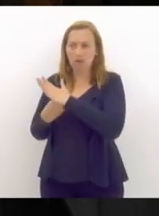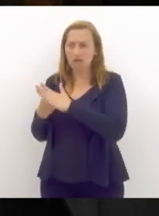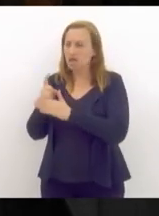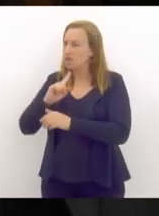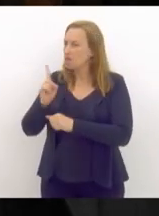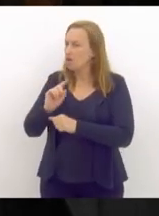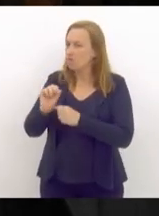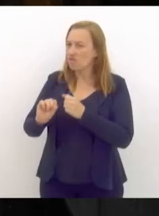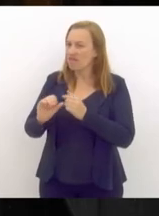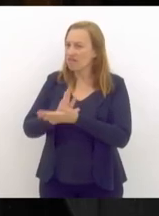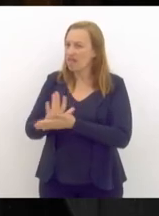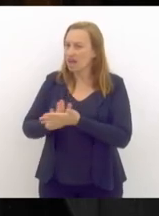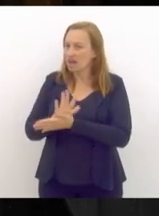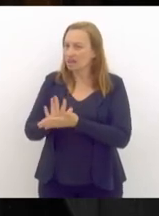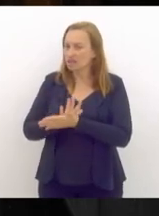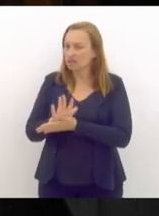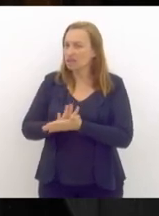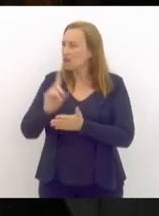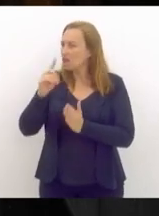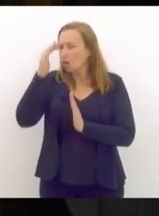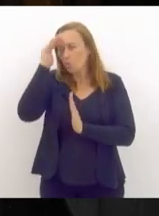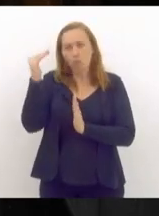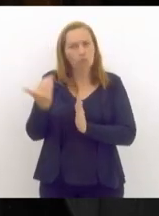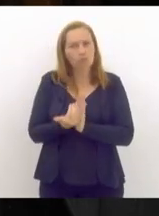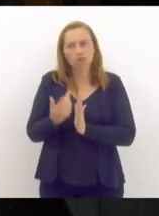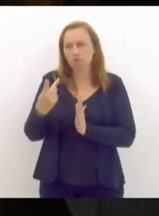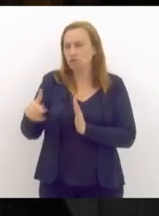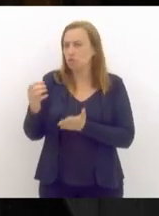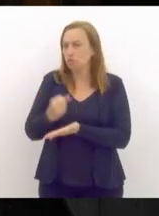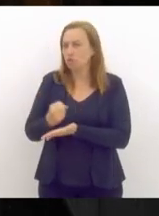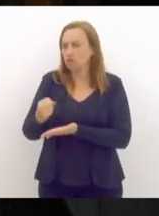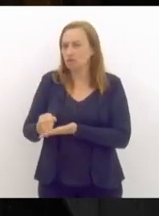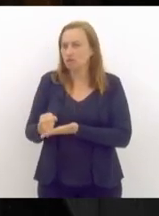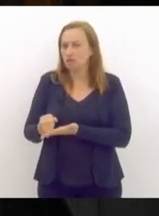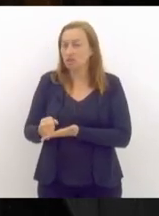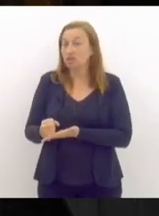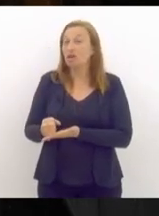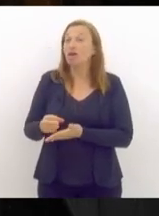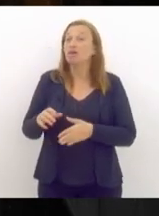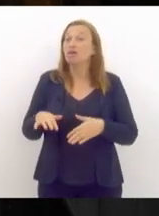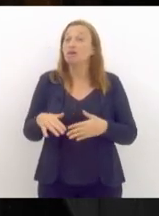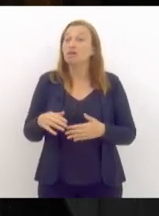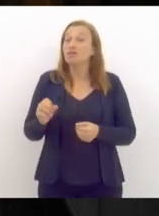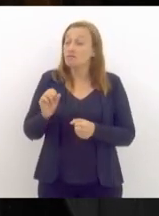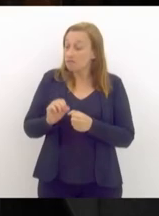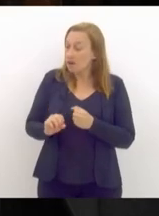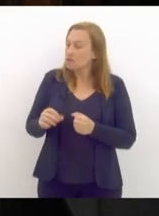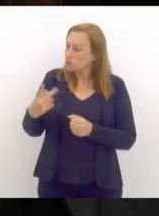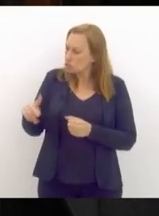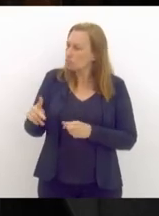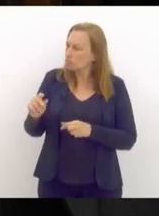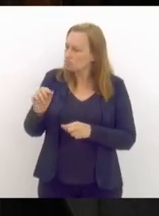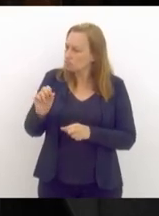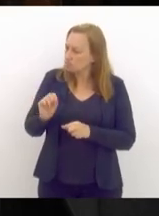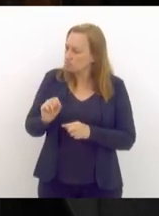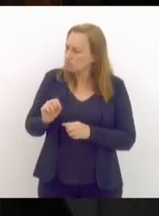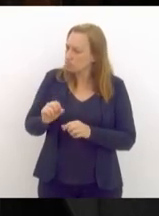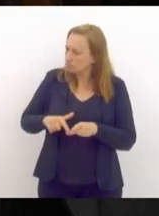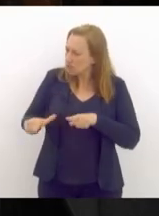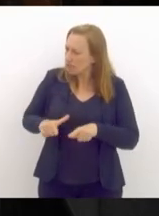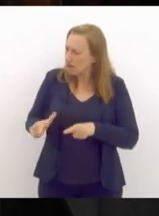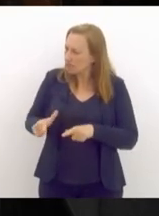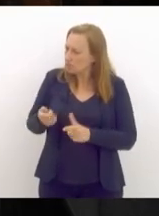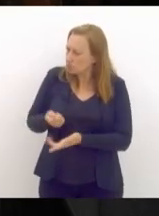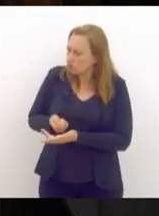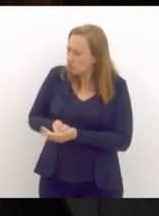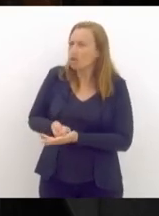o dever de casa e não está cumprindo com o seu contrato, que faça o dever de casa até que